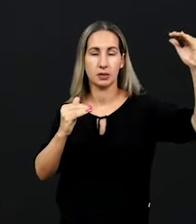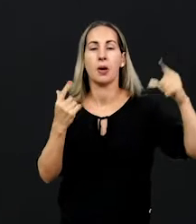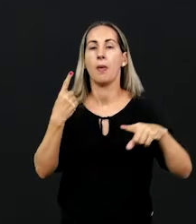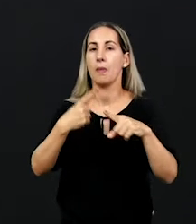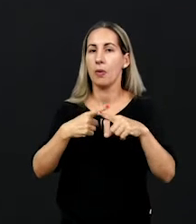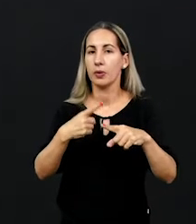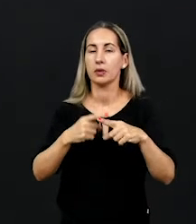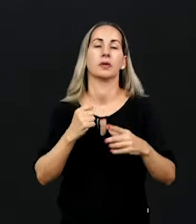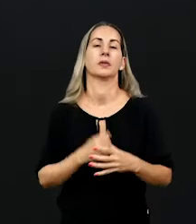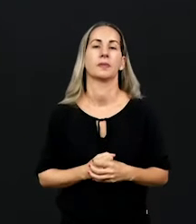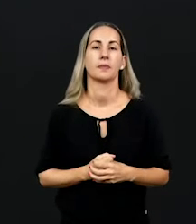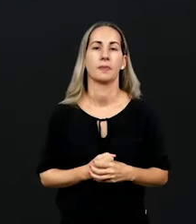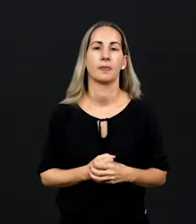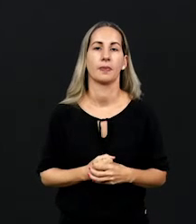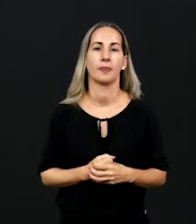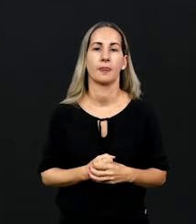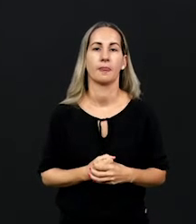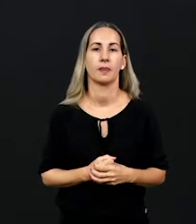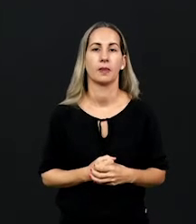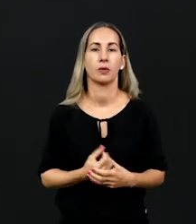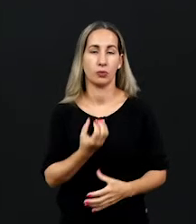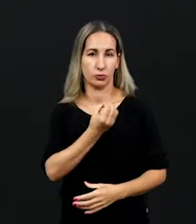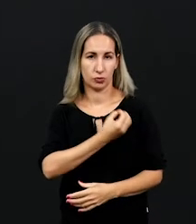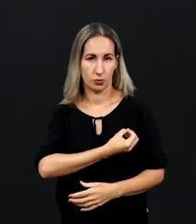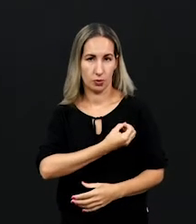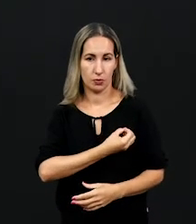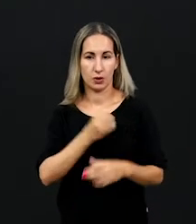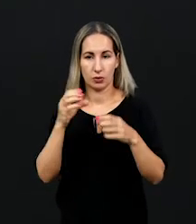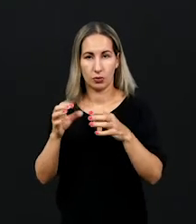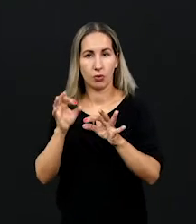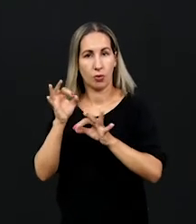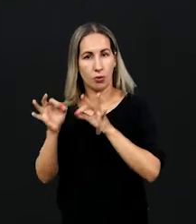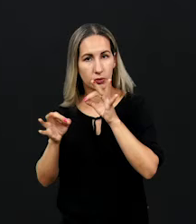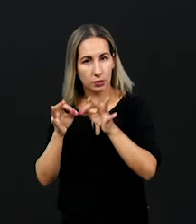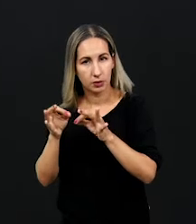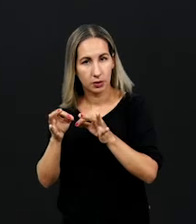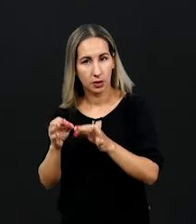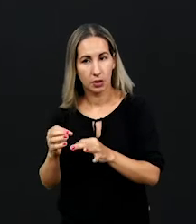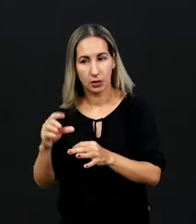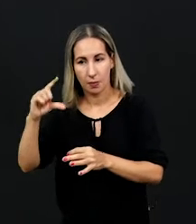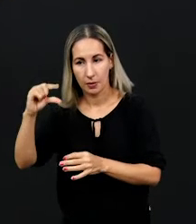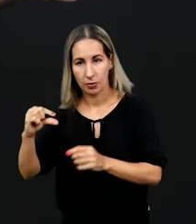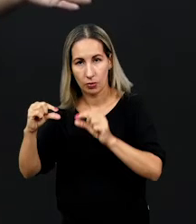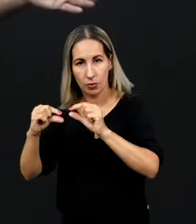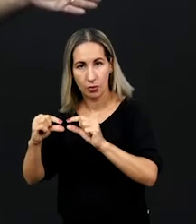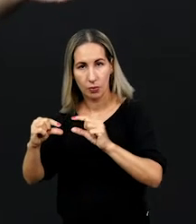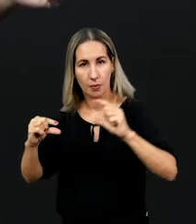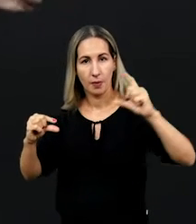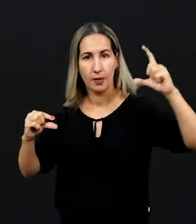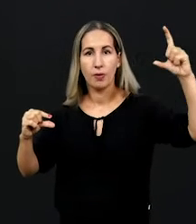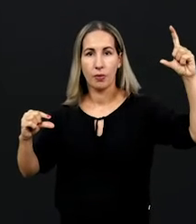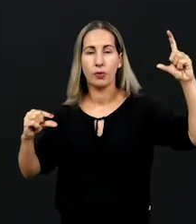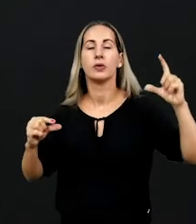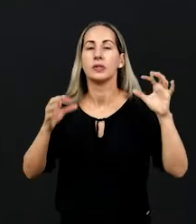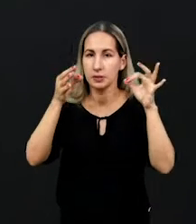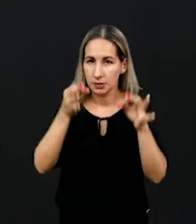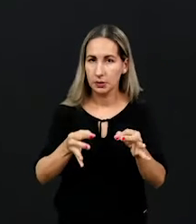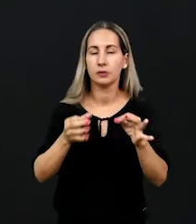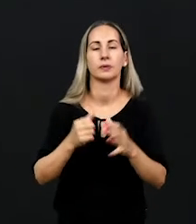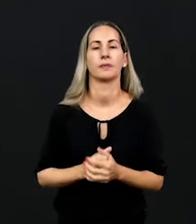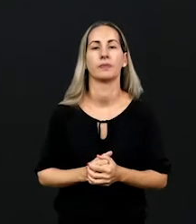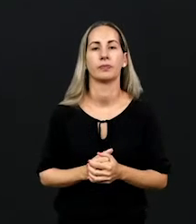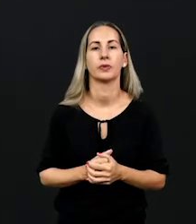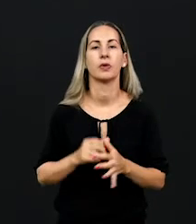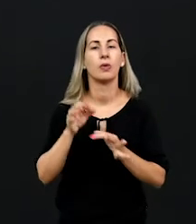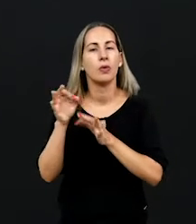que é ordem crescente? É você pegar os números e ordená-los do menor para o maior, tá? Então,